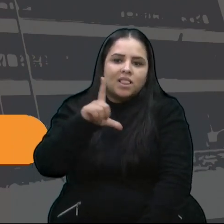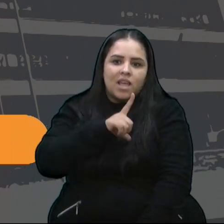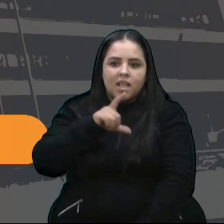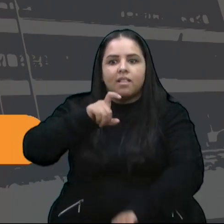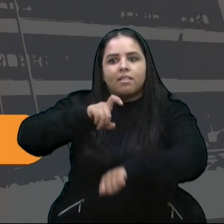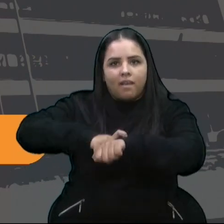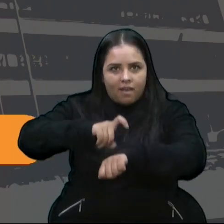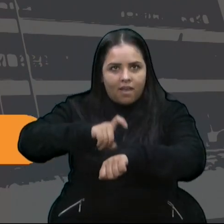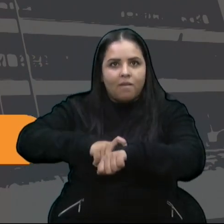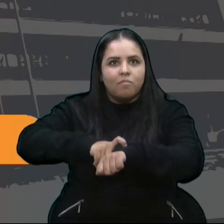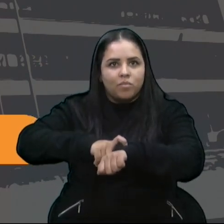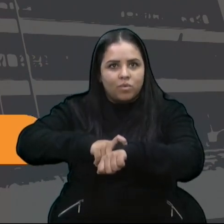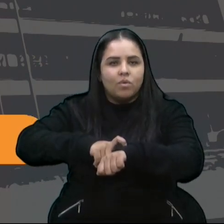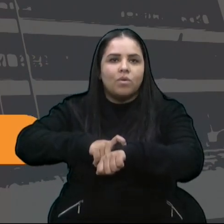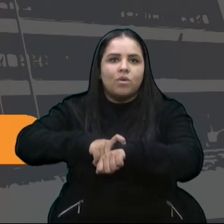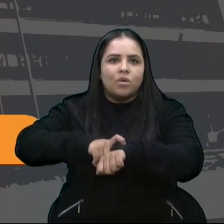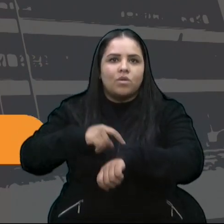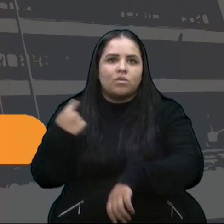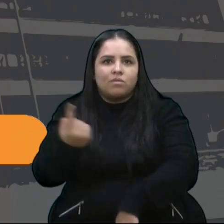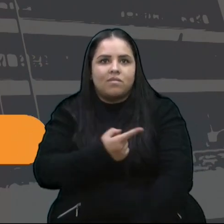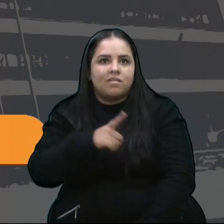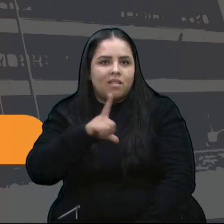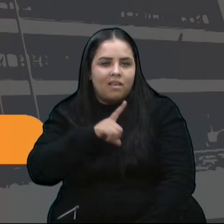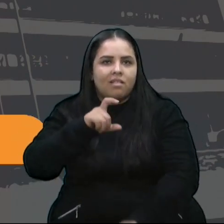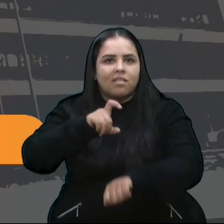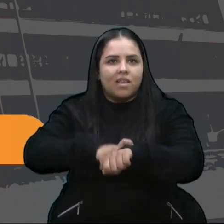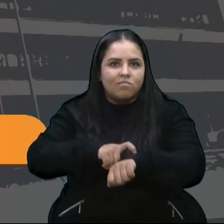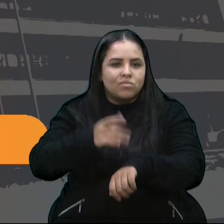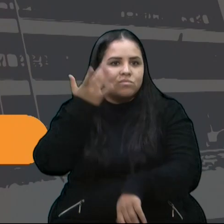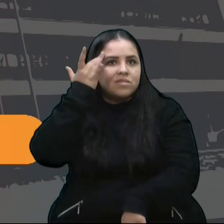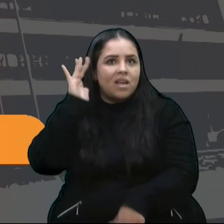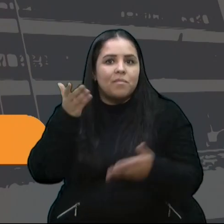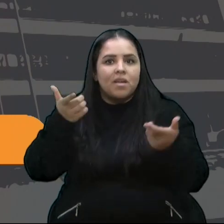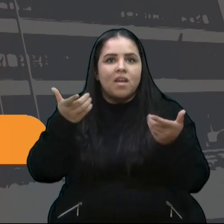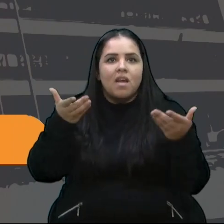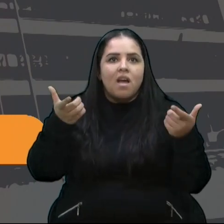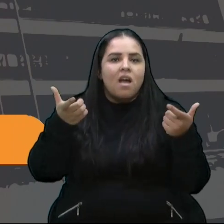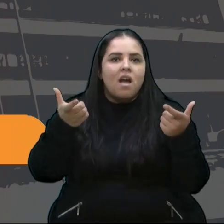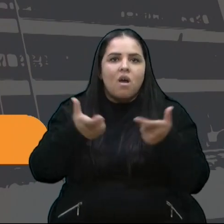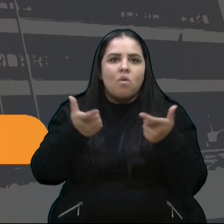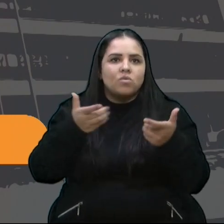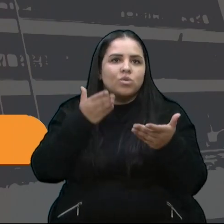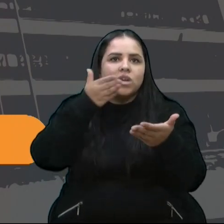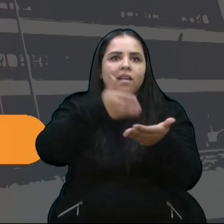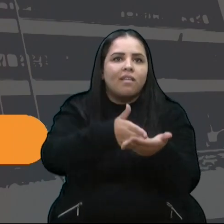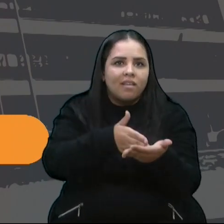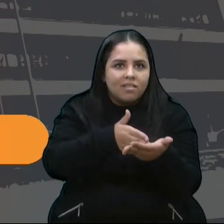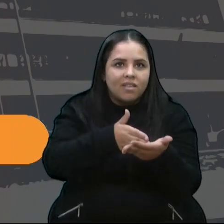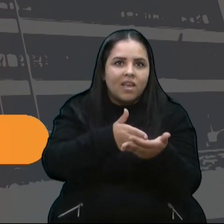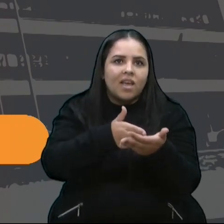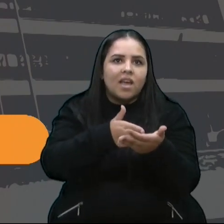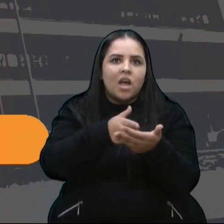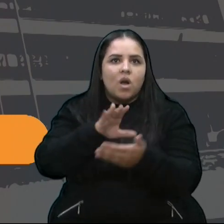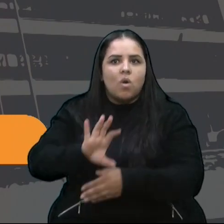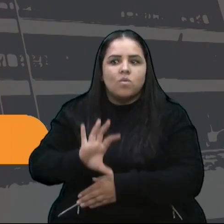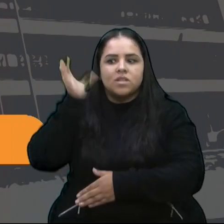tempo, né? Não se sabia até onde que as coisas iam, né,